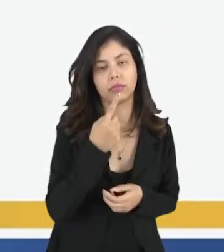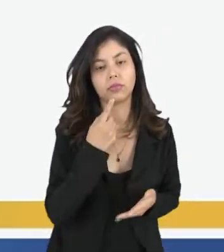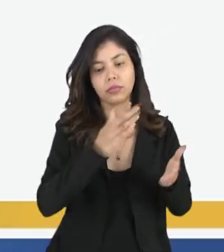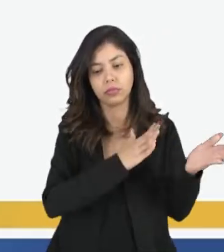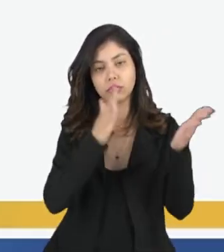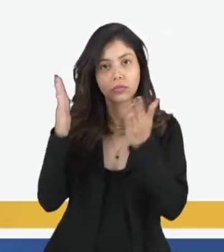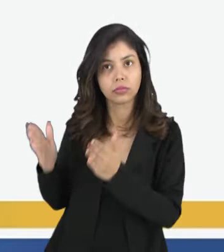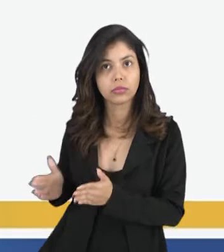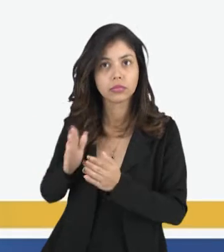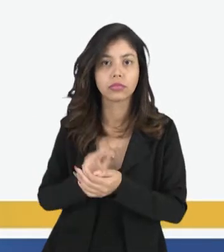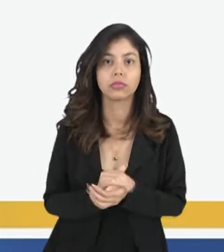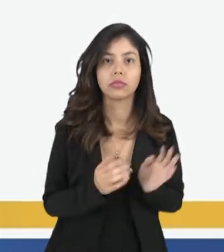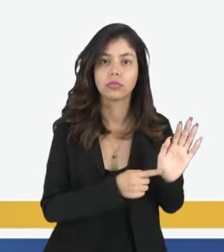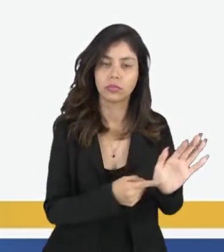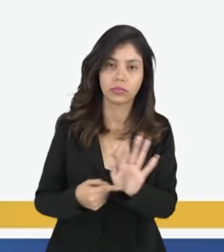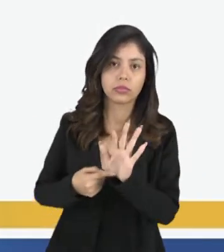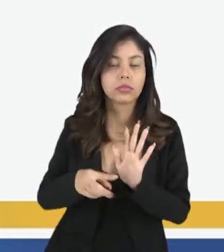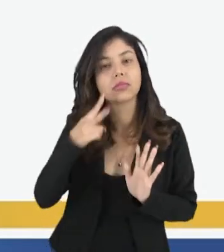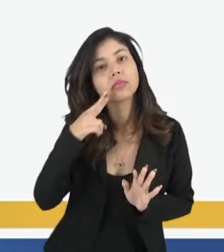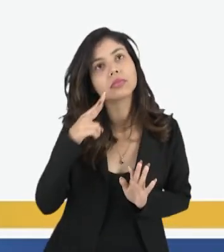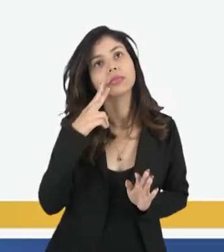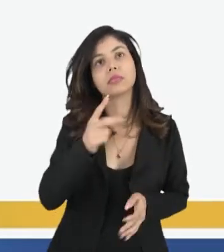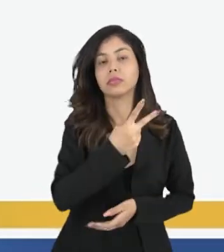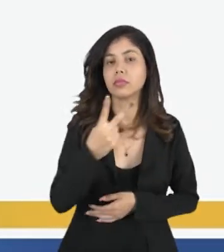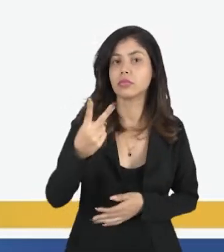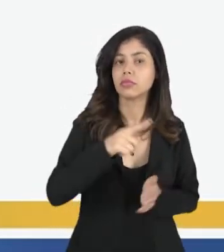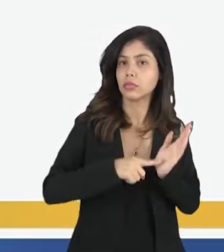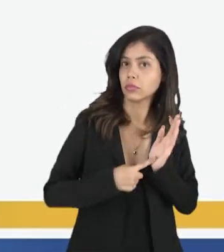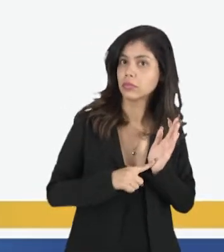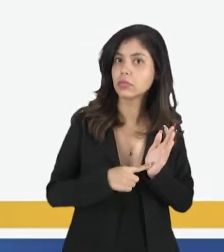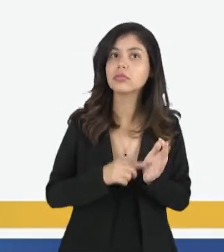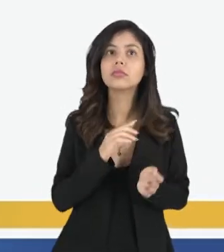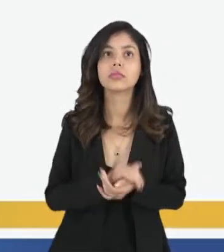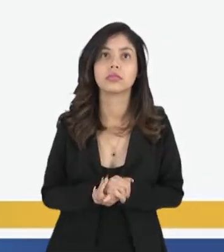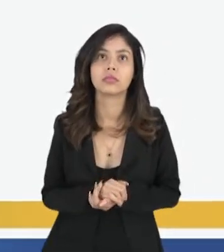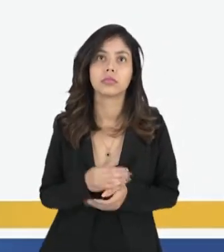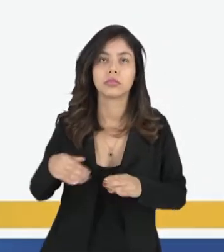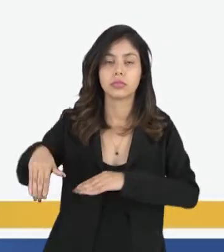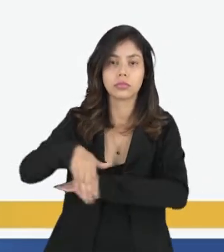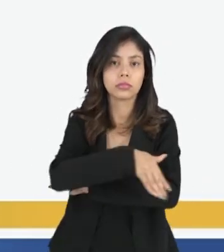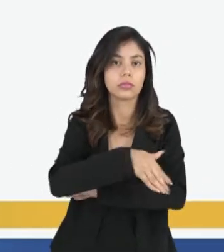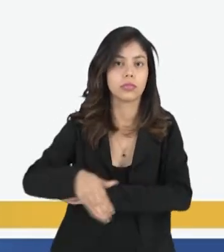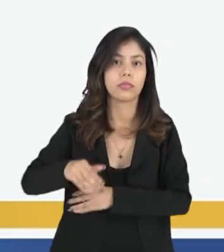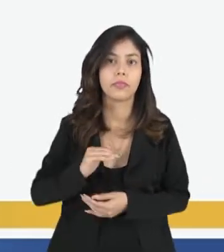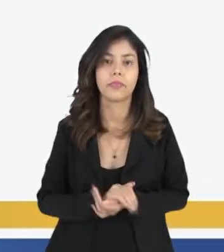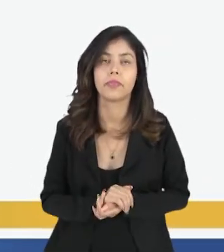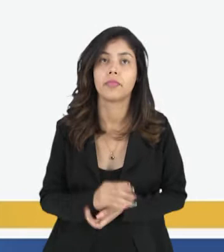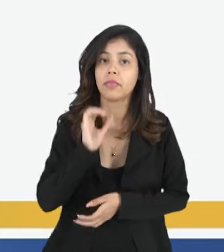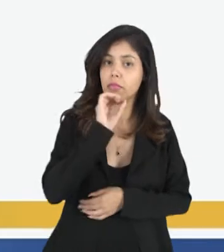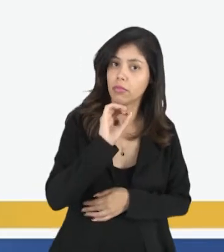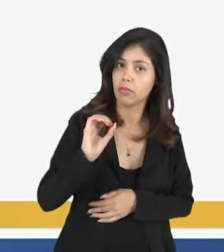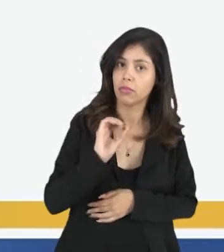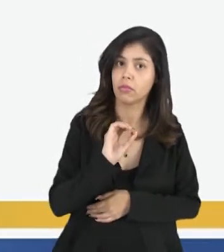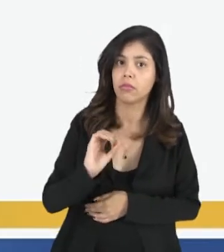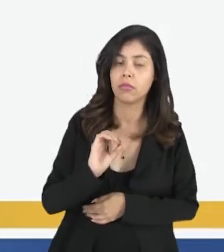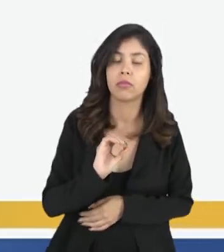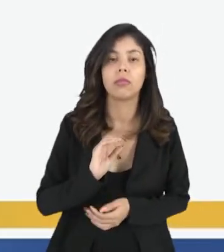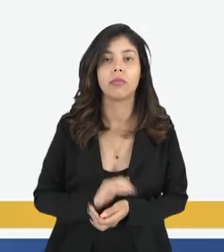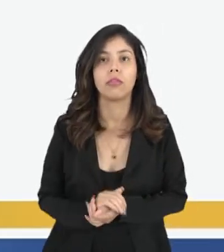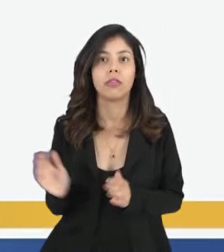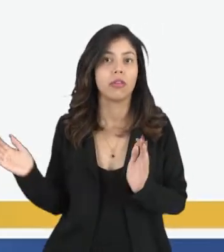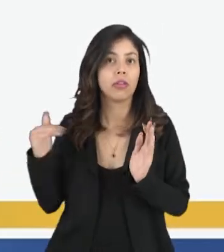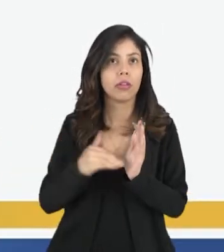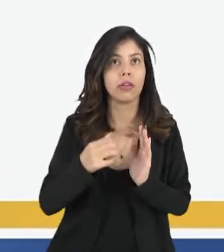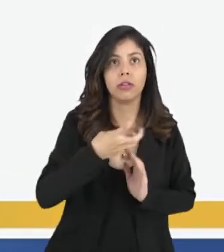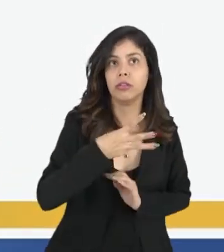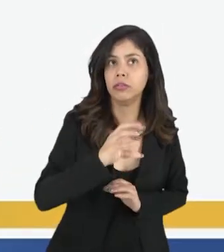a representação de um carro visto em dois momentos na pista de provas, no ponto zero de referência e a